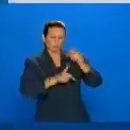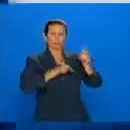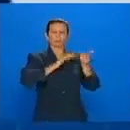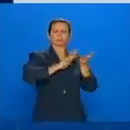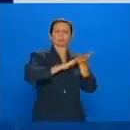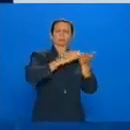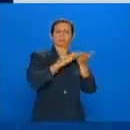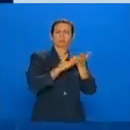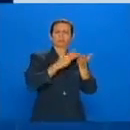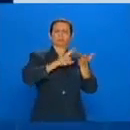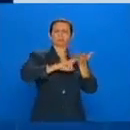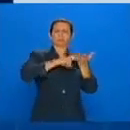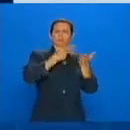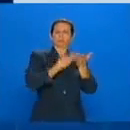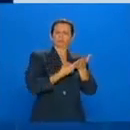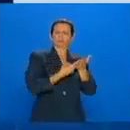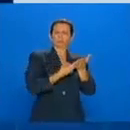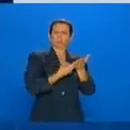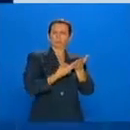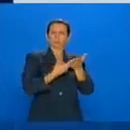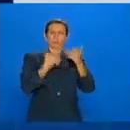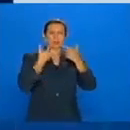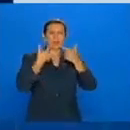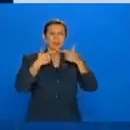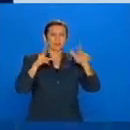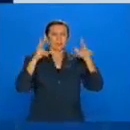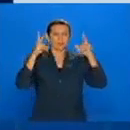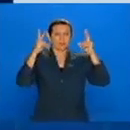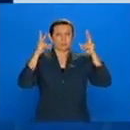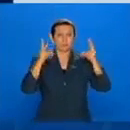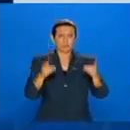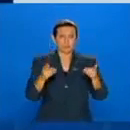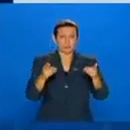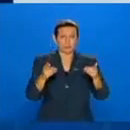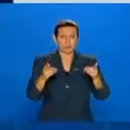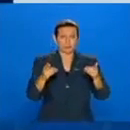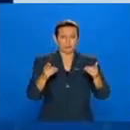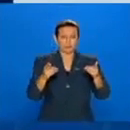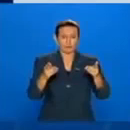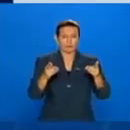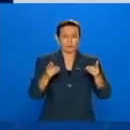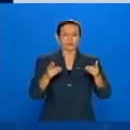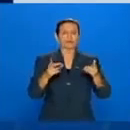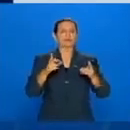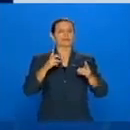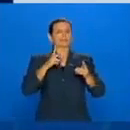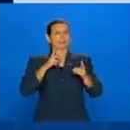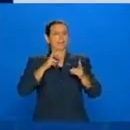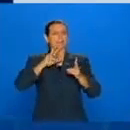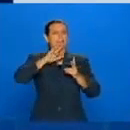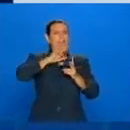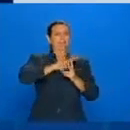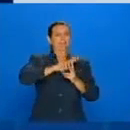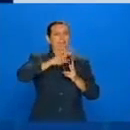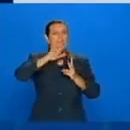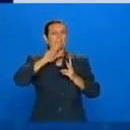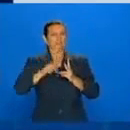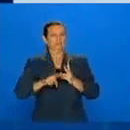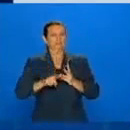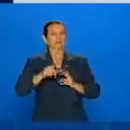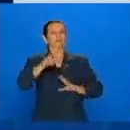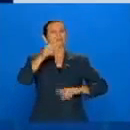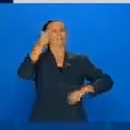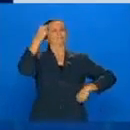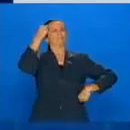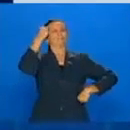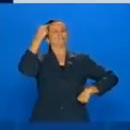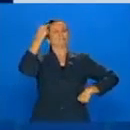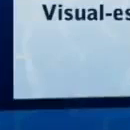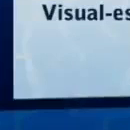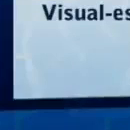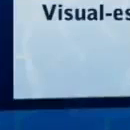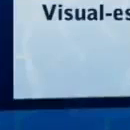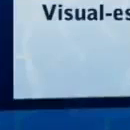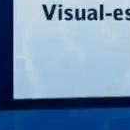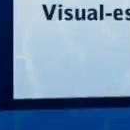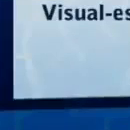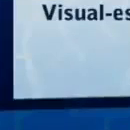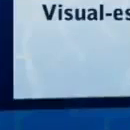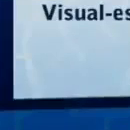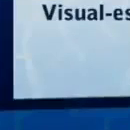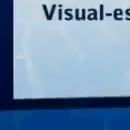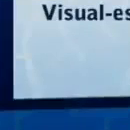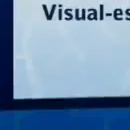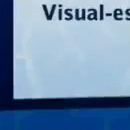de modalidades iguais, já se configuram por si só diferentes, imagine no caso de uma língua de